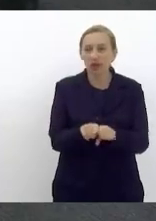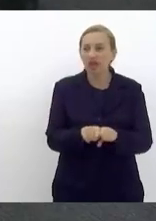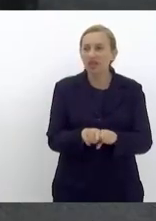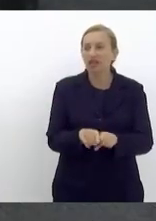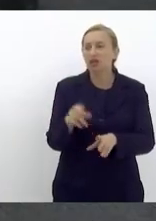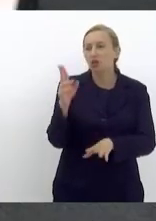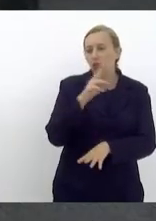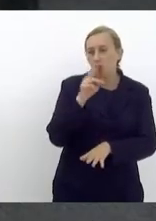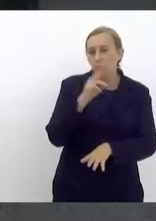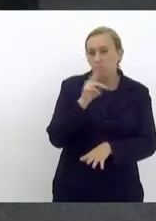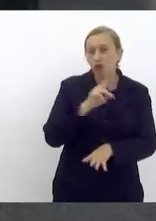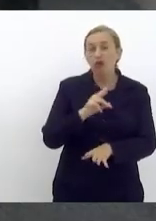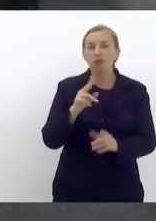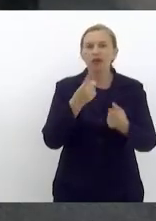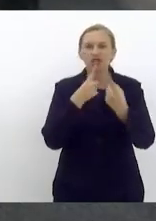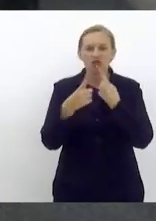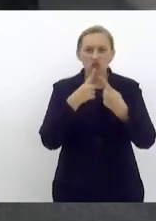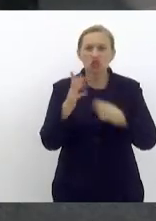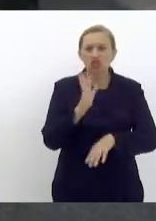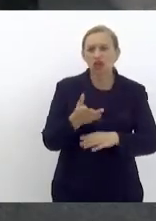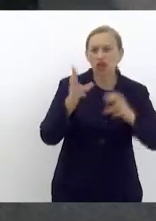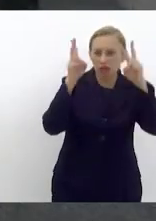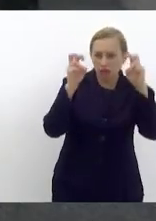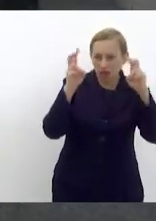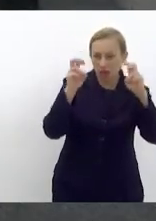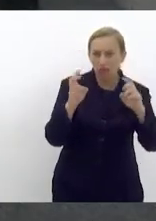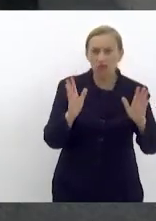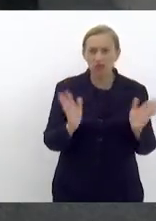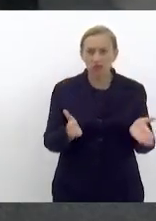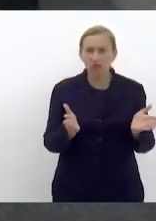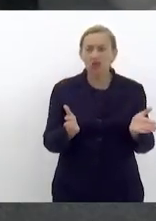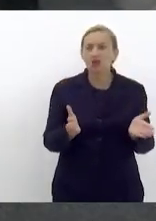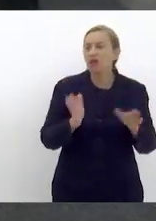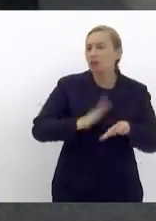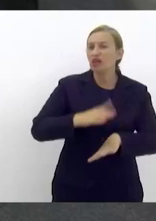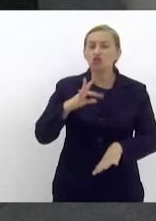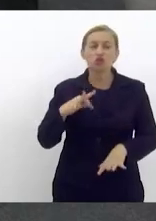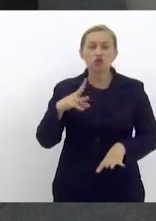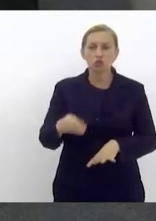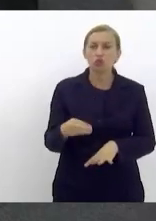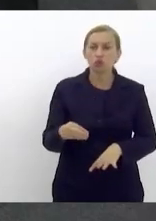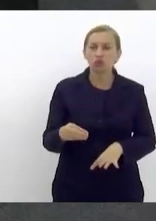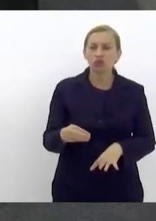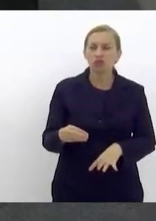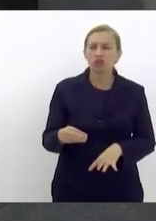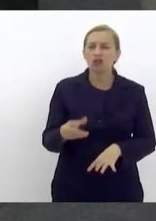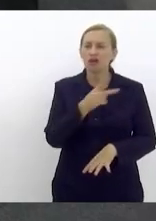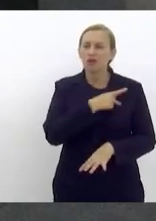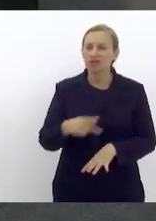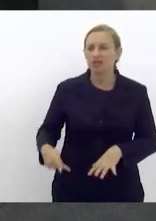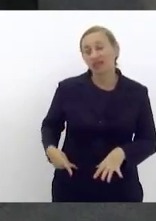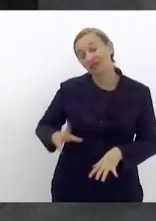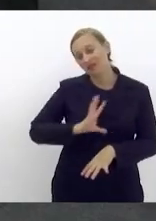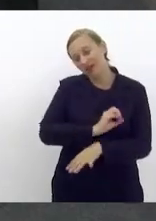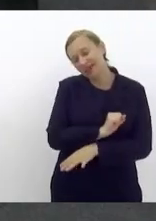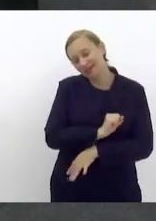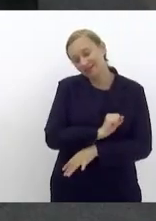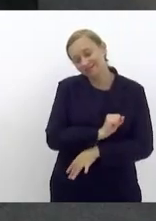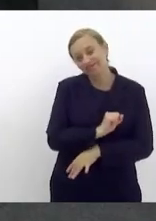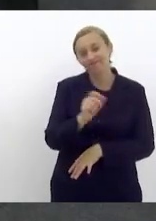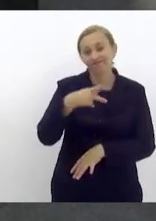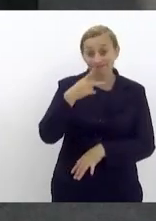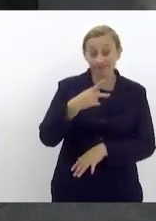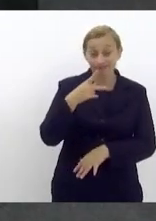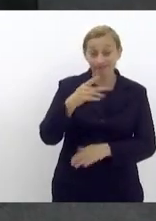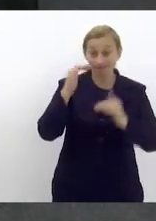de urgência para que a gente discuta, já que o tema está em voga. E mais do que isso, minha presidente querida, dizer a